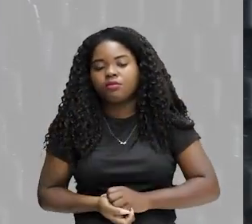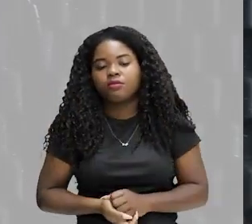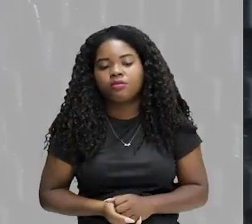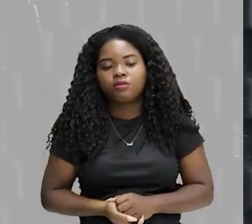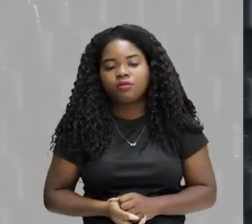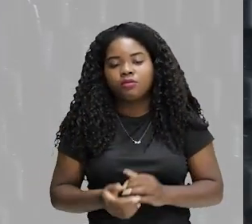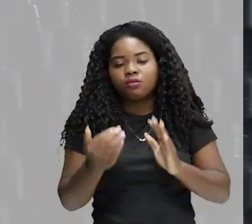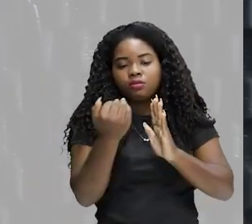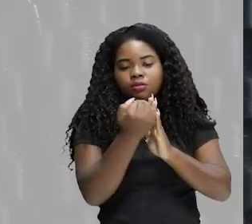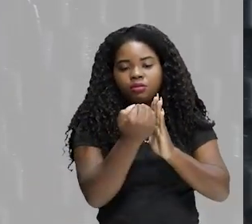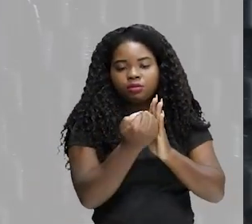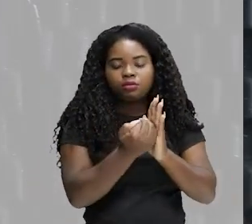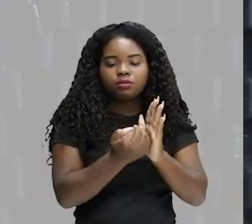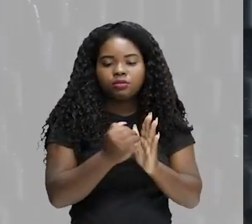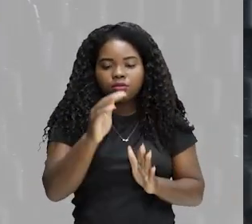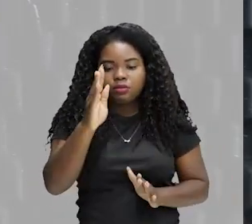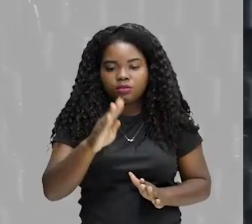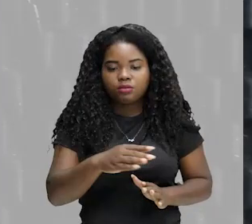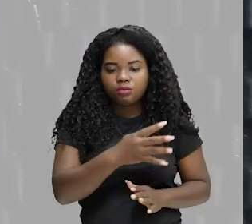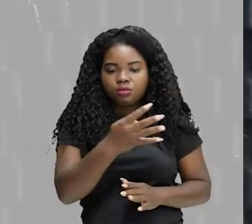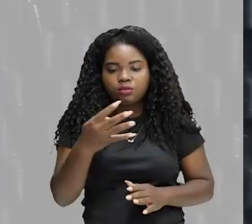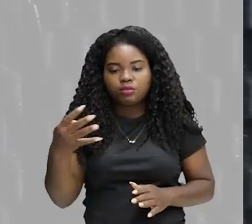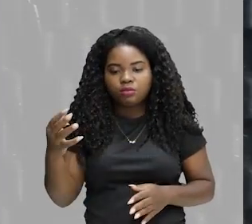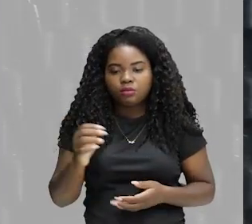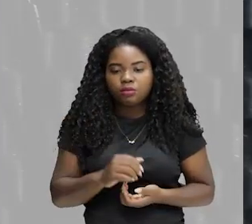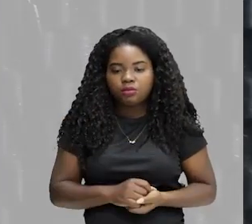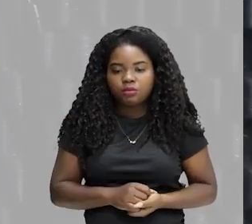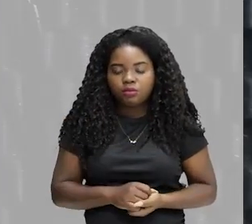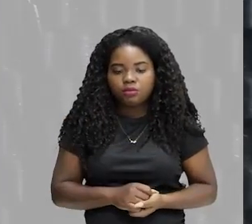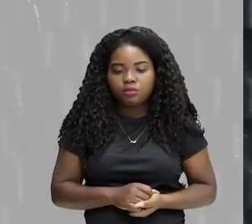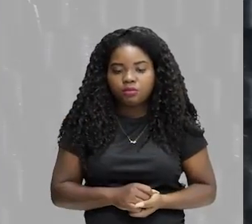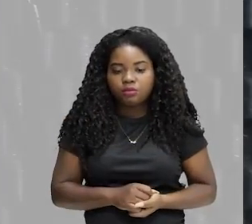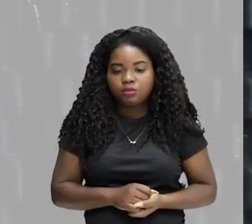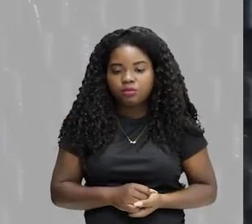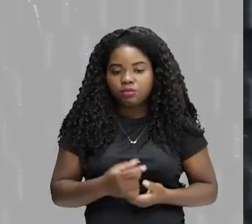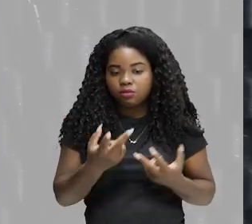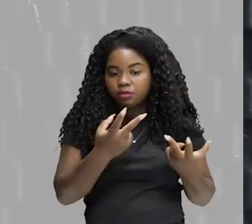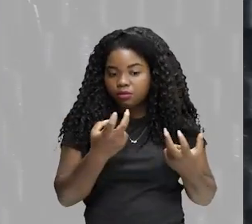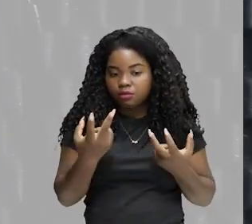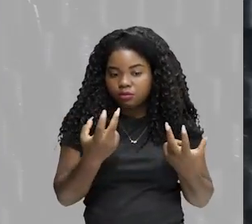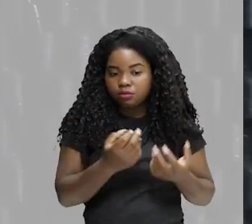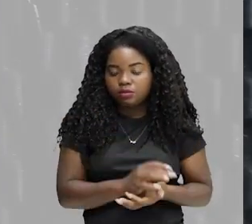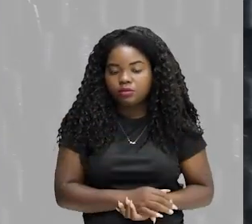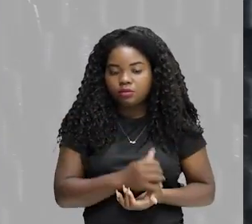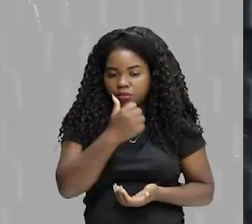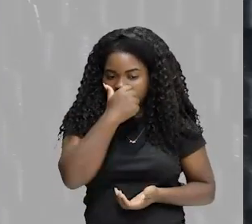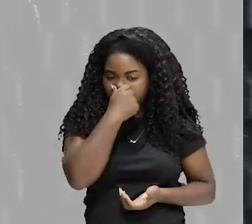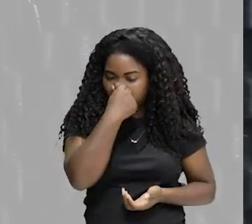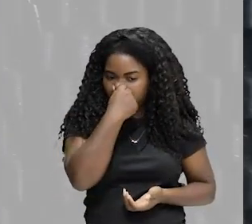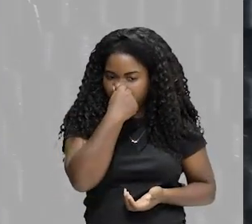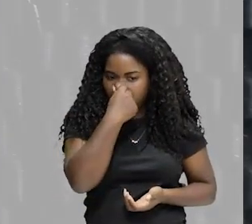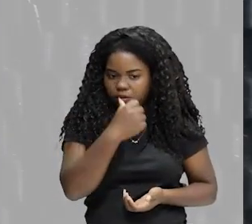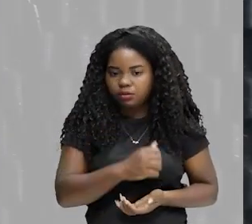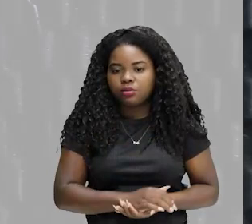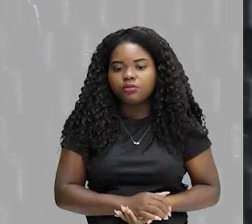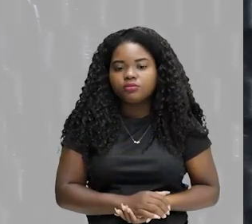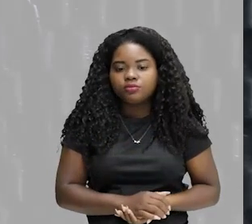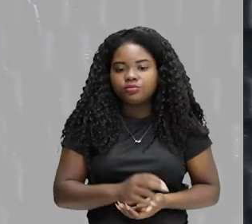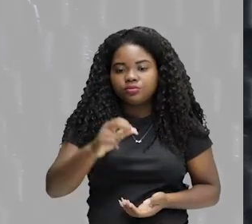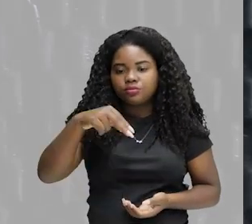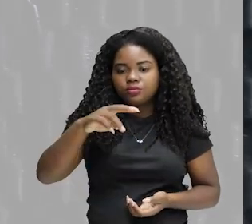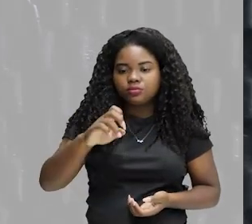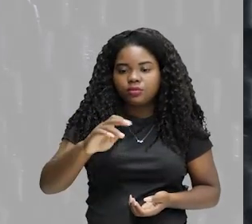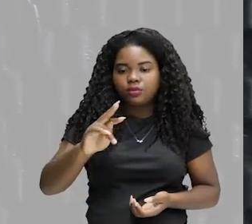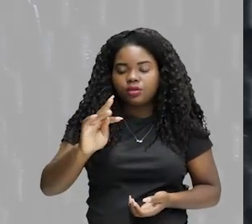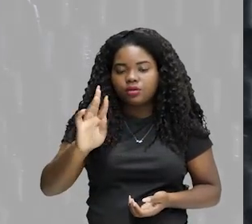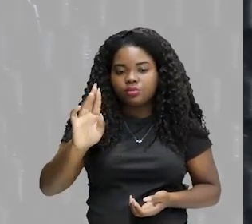uma classificação, tá? Para essa análise que foi feita. A classificação ela foi como neutra.